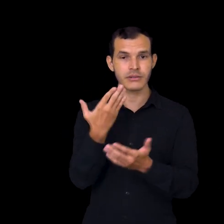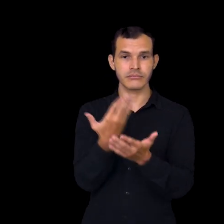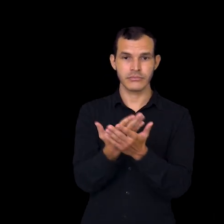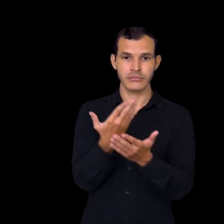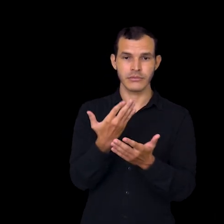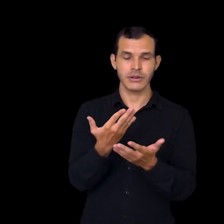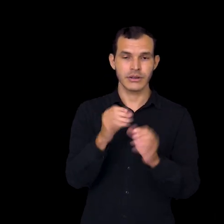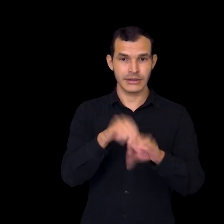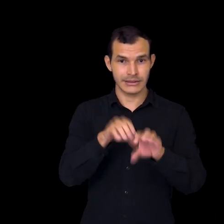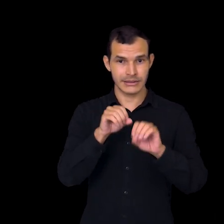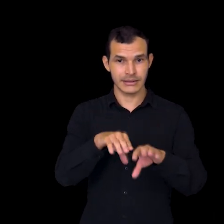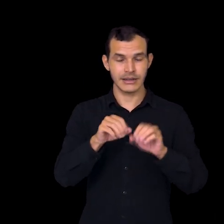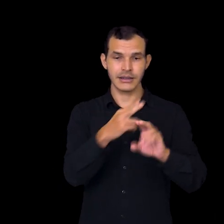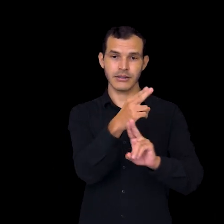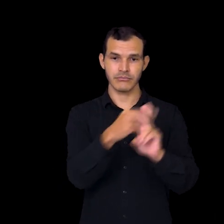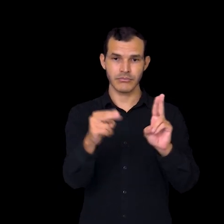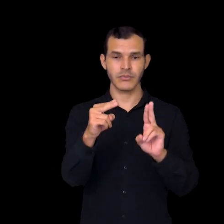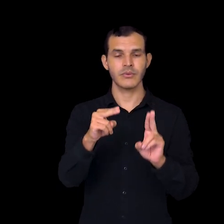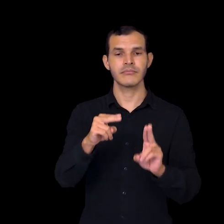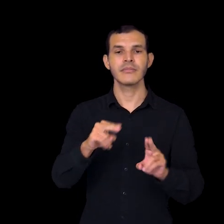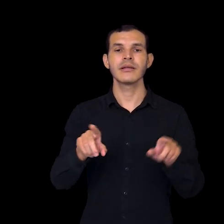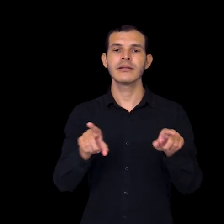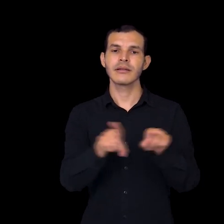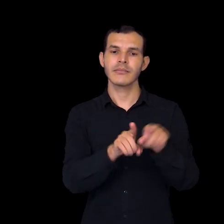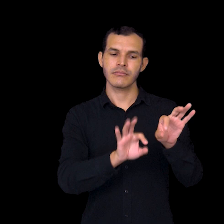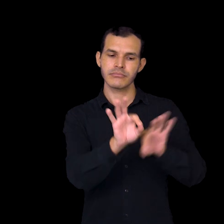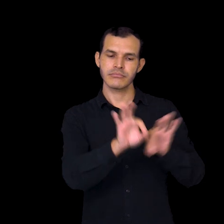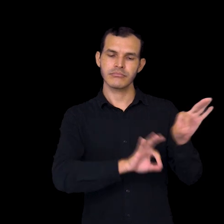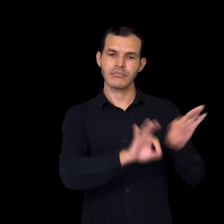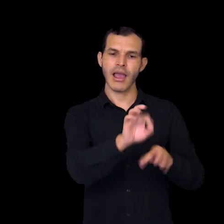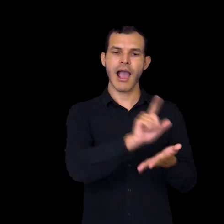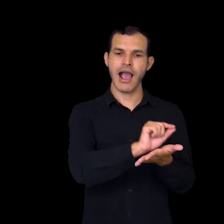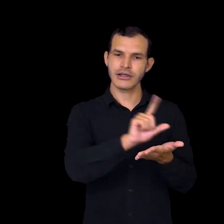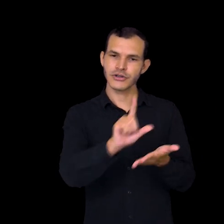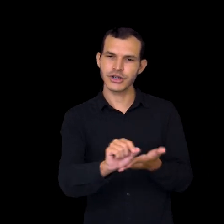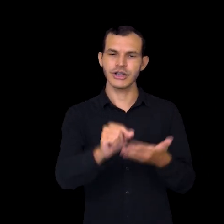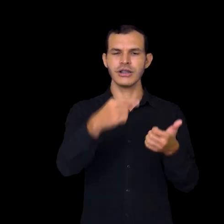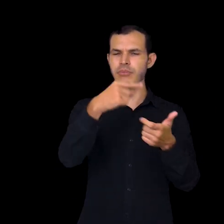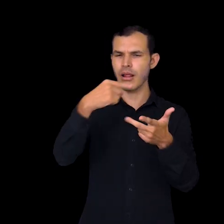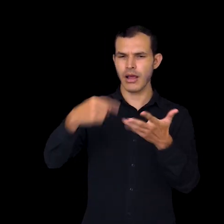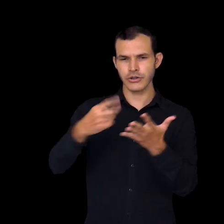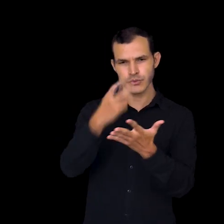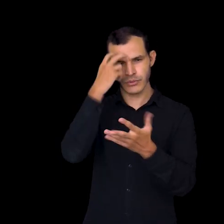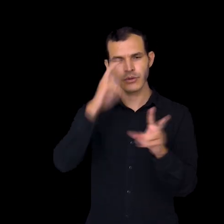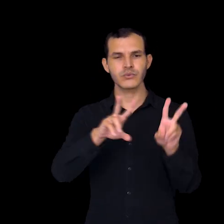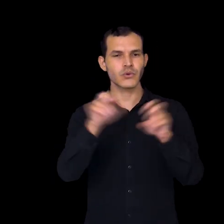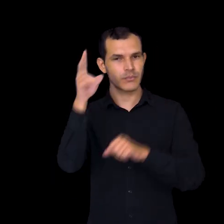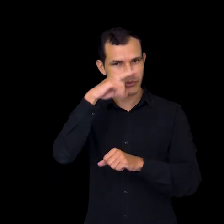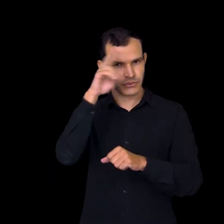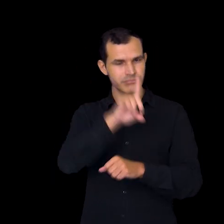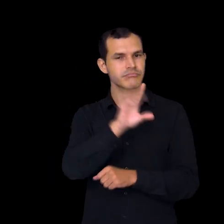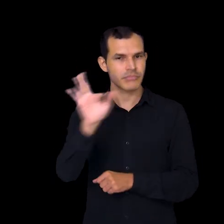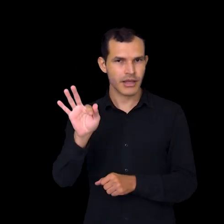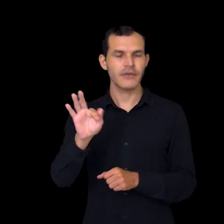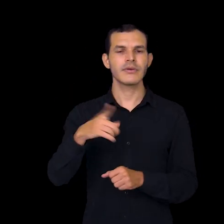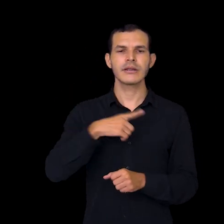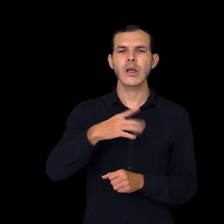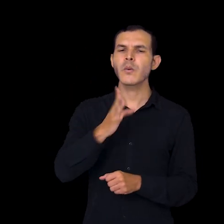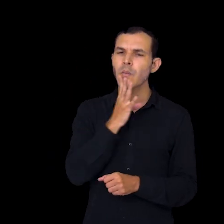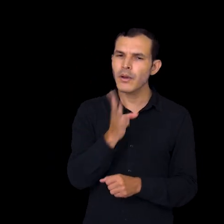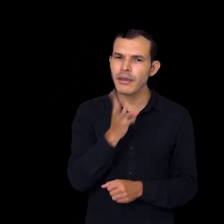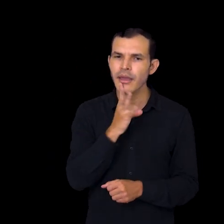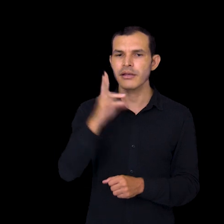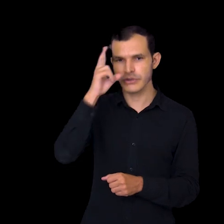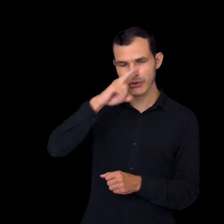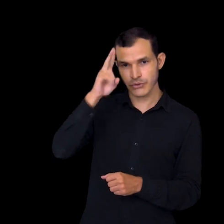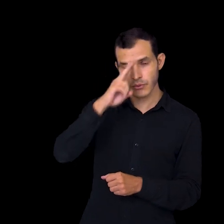da Universidade de Brasília, produz artigos, produtos culturais e pesquisas relacionadas à história do Distrito Federal em interface com o ensino